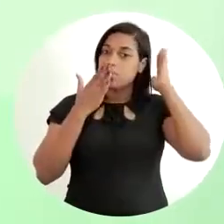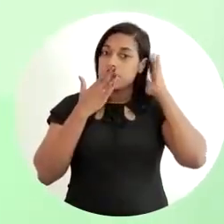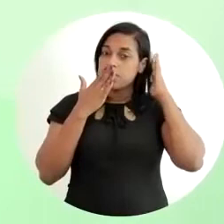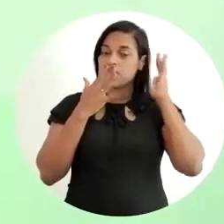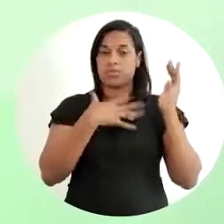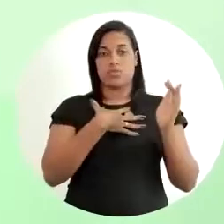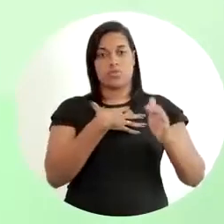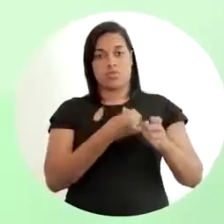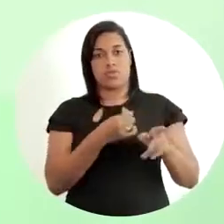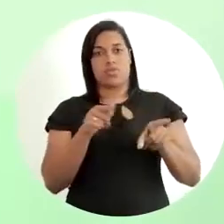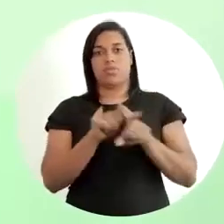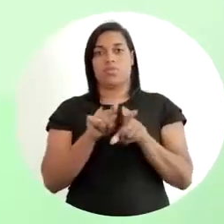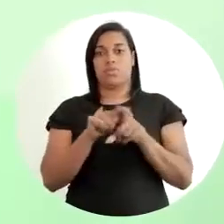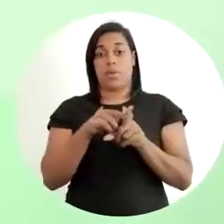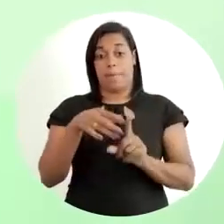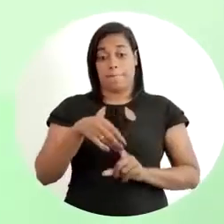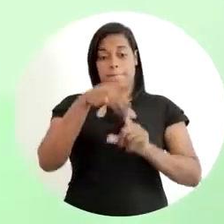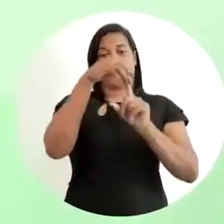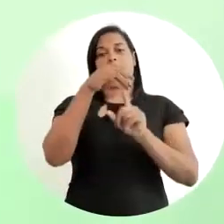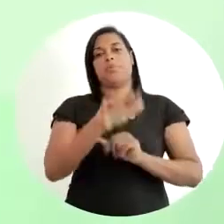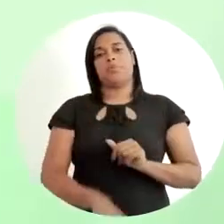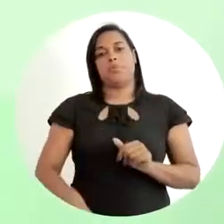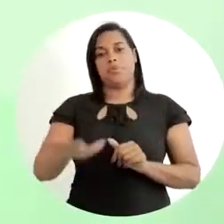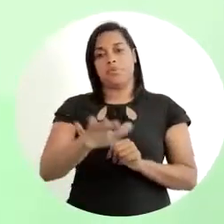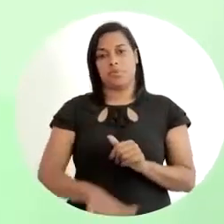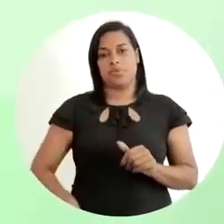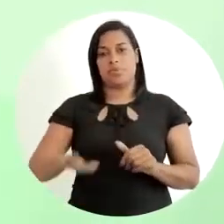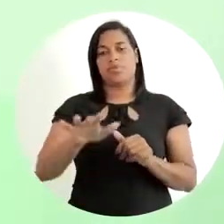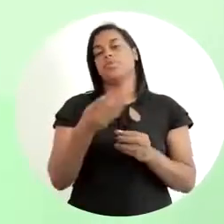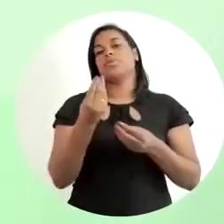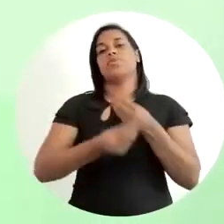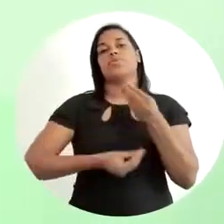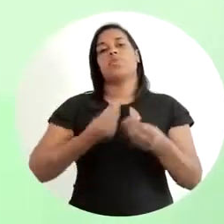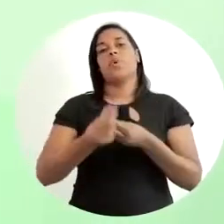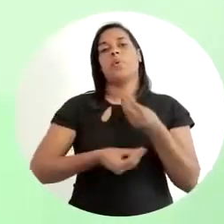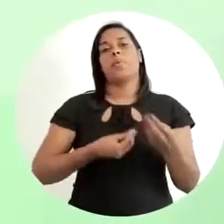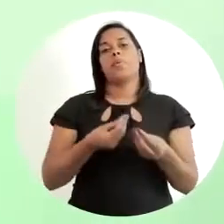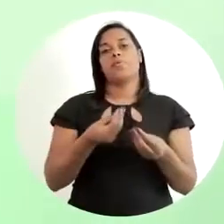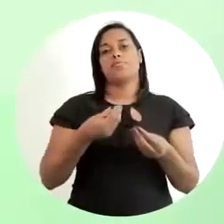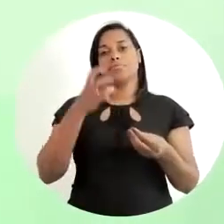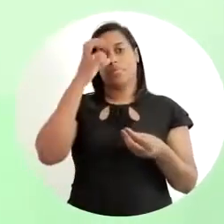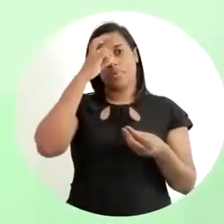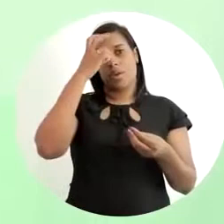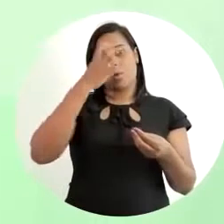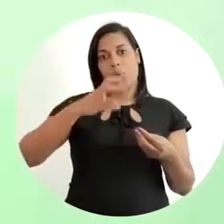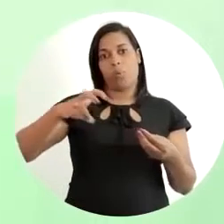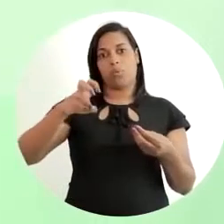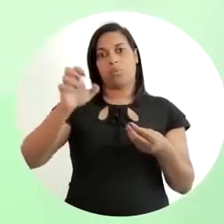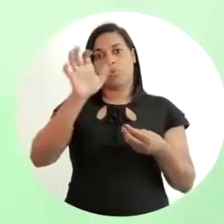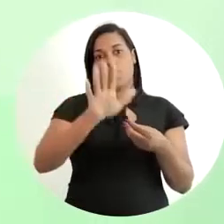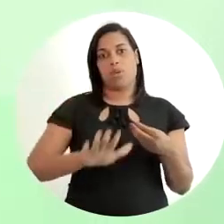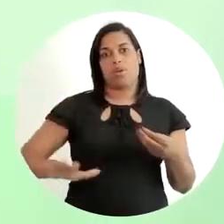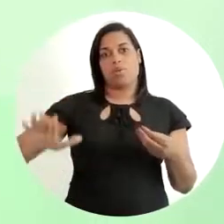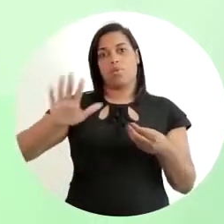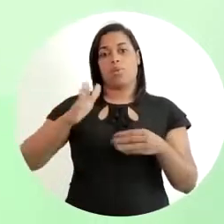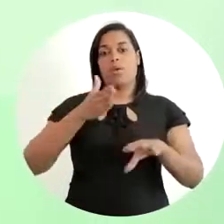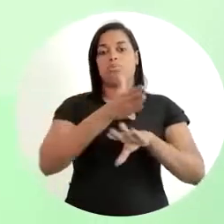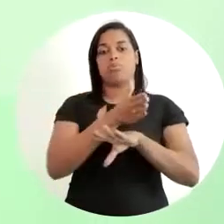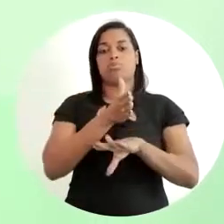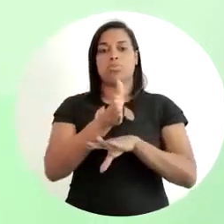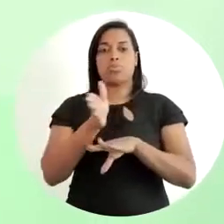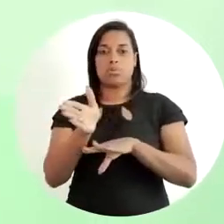os índios e seus filhos, principalmente as crianças. Era uma forma da cultura